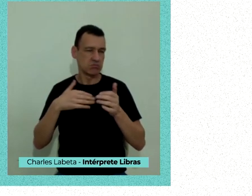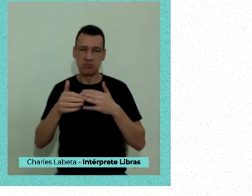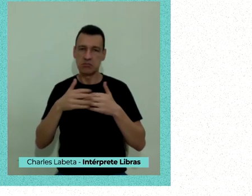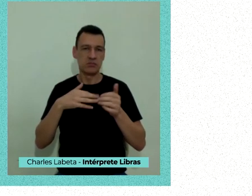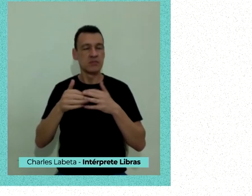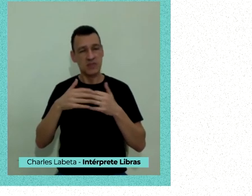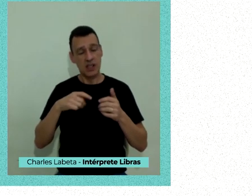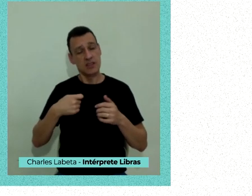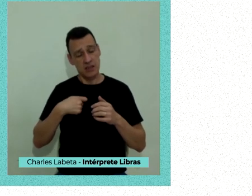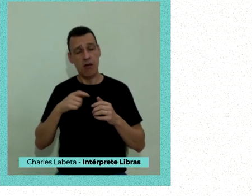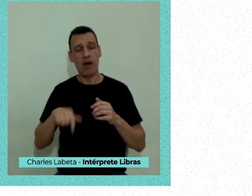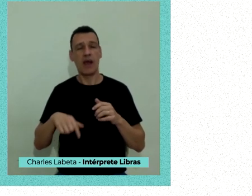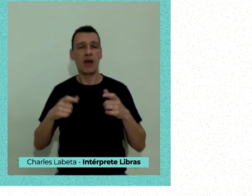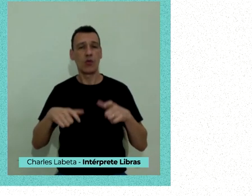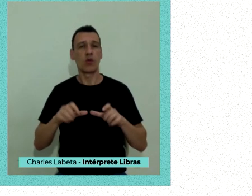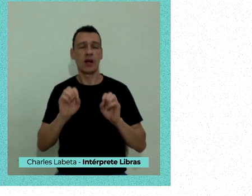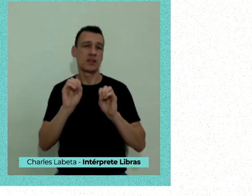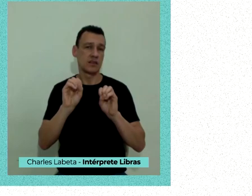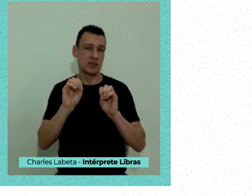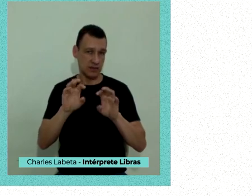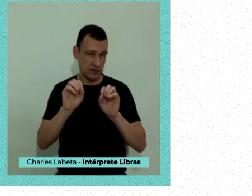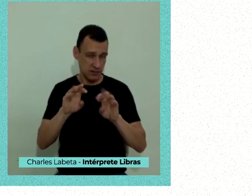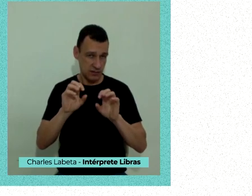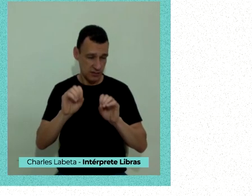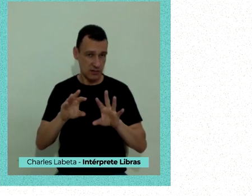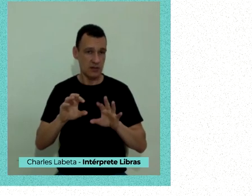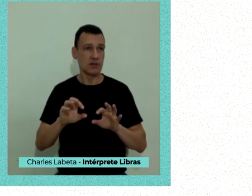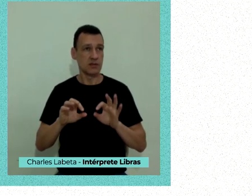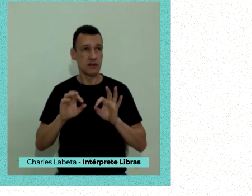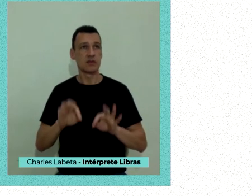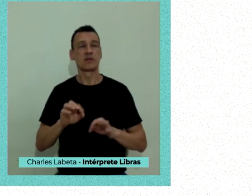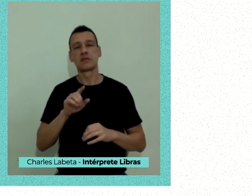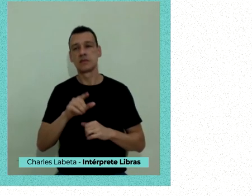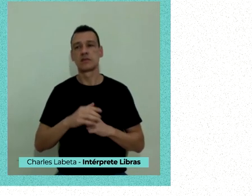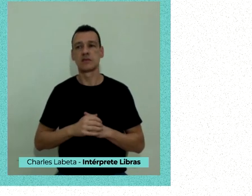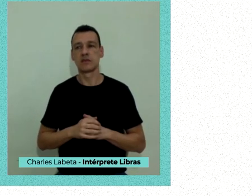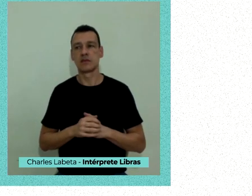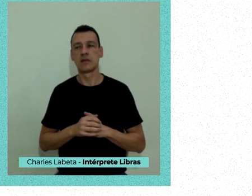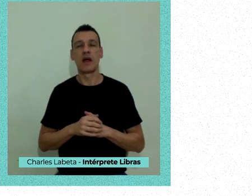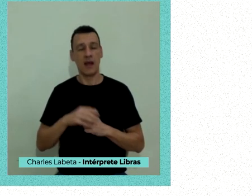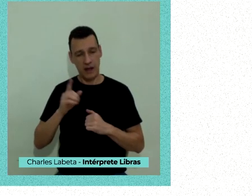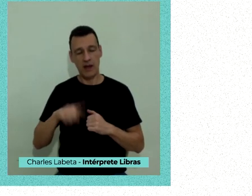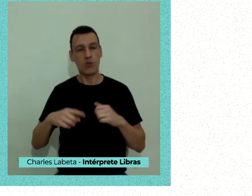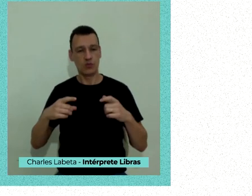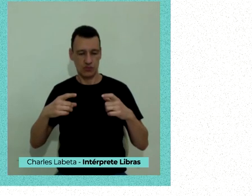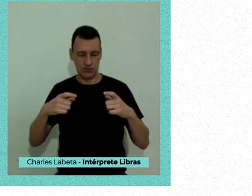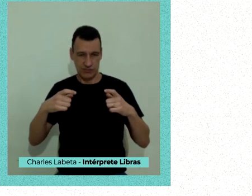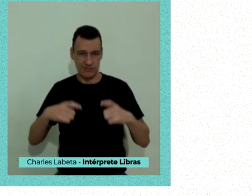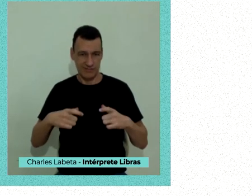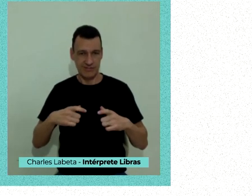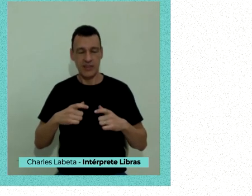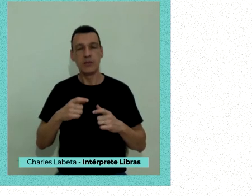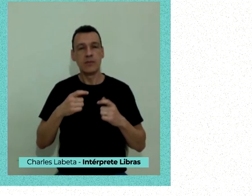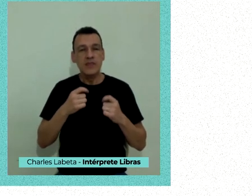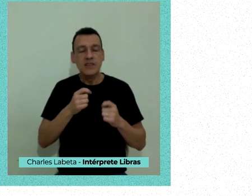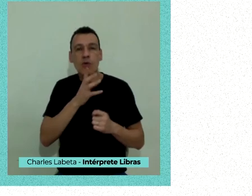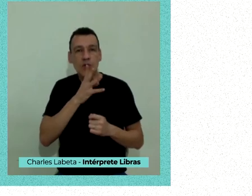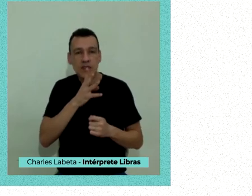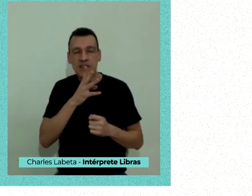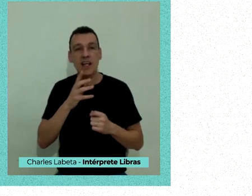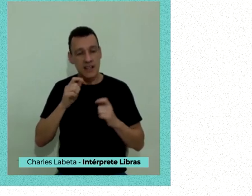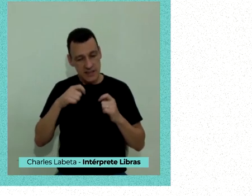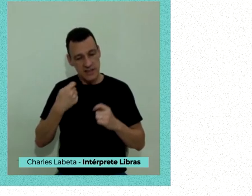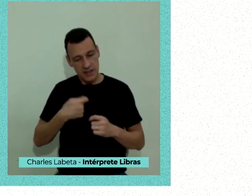é um território de conhecimento, é um território que, de alguma forma, ela conhece e se reconhece dentro